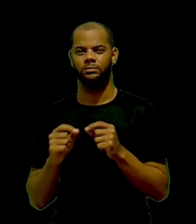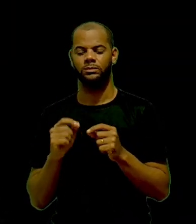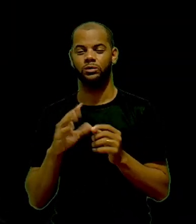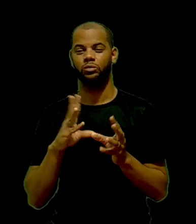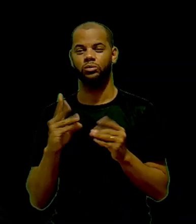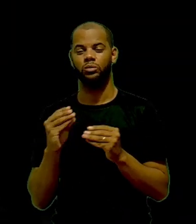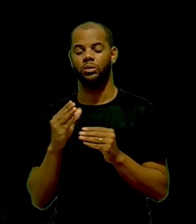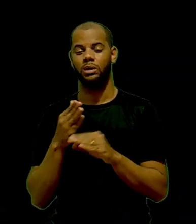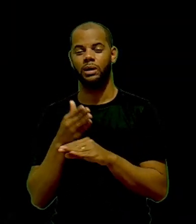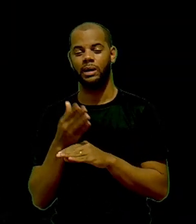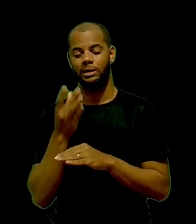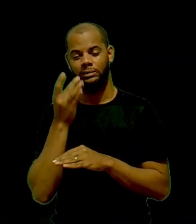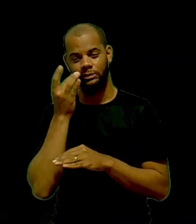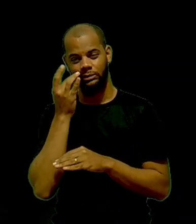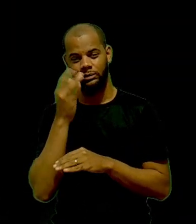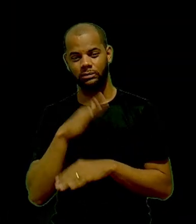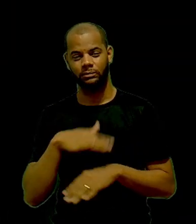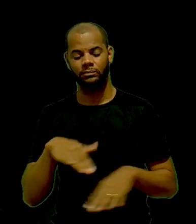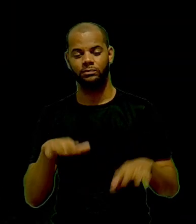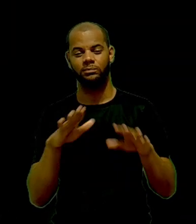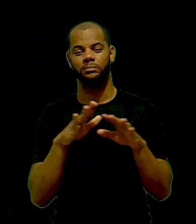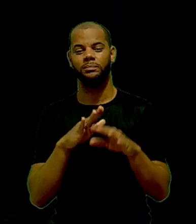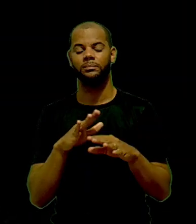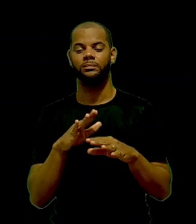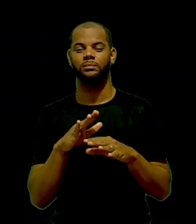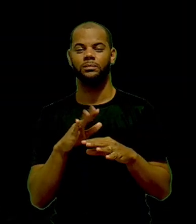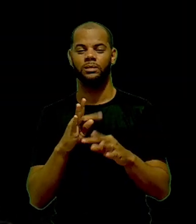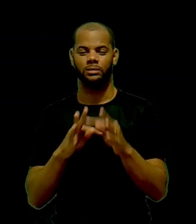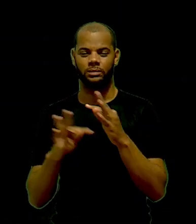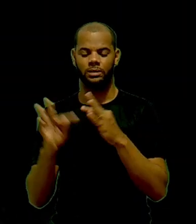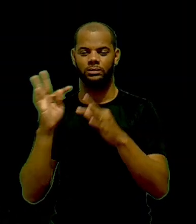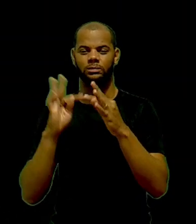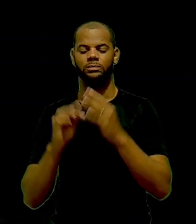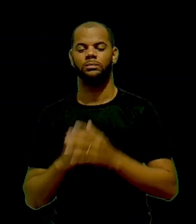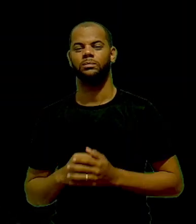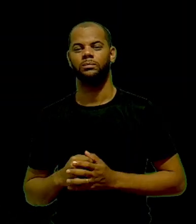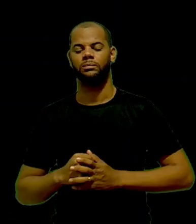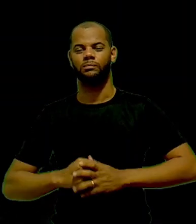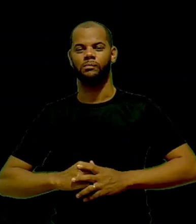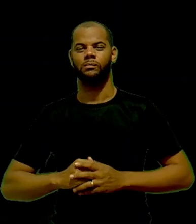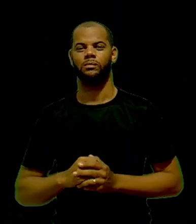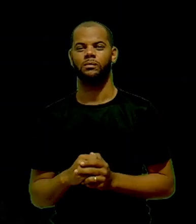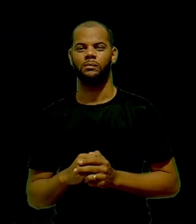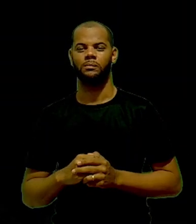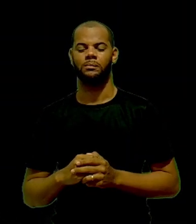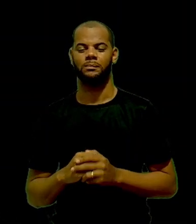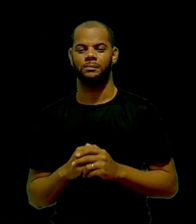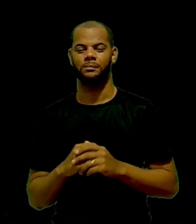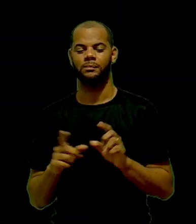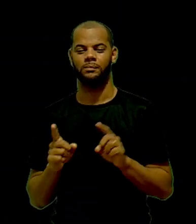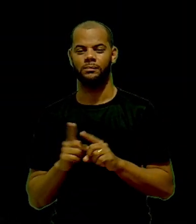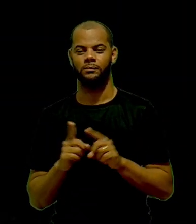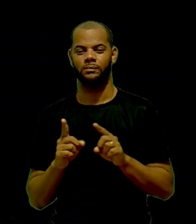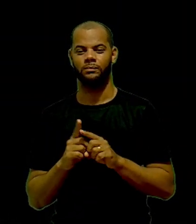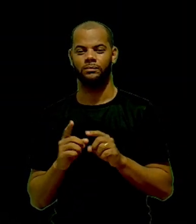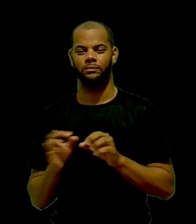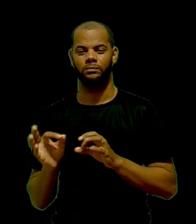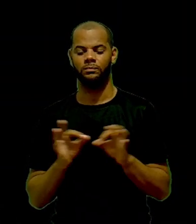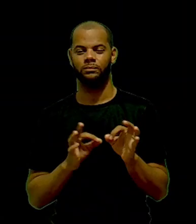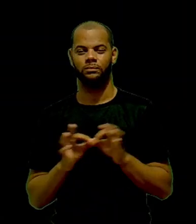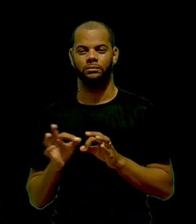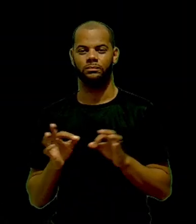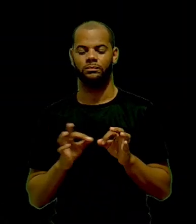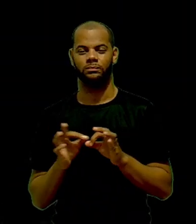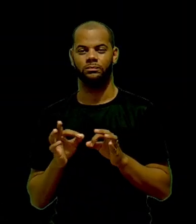acesso da população à tecnologia. E também essa indústria promove a produção e descarte